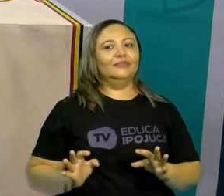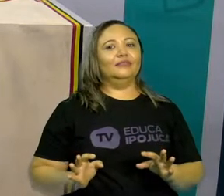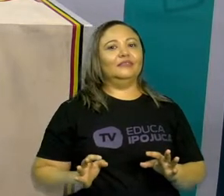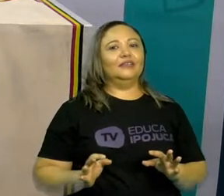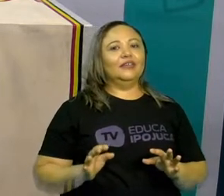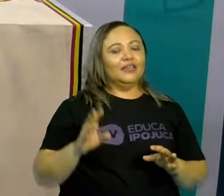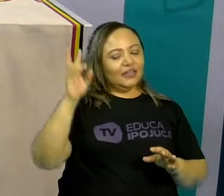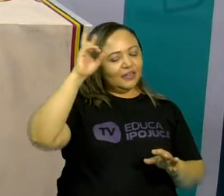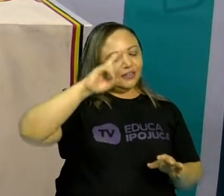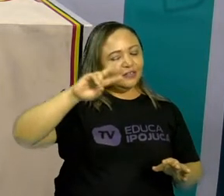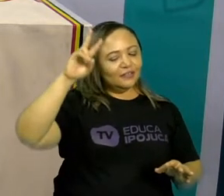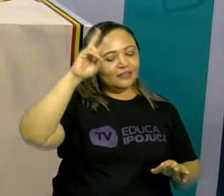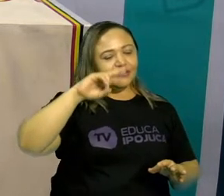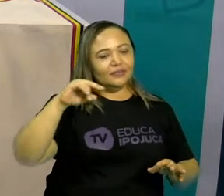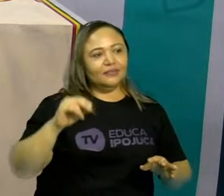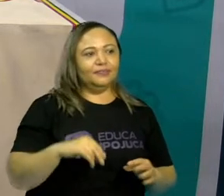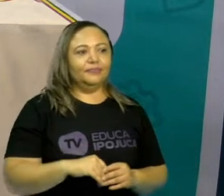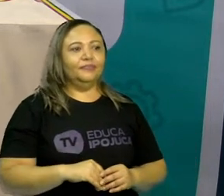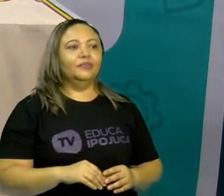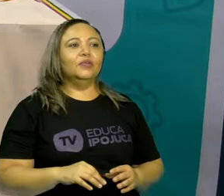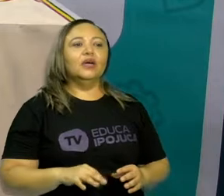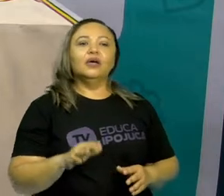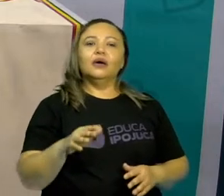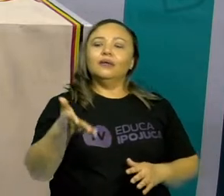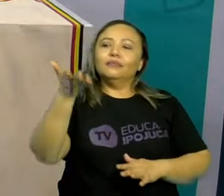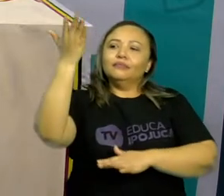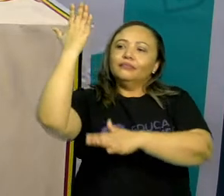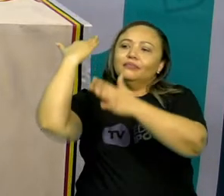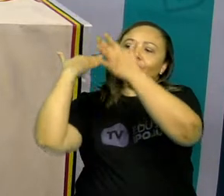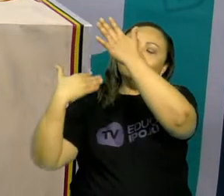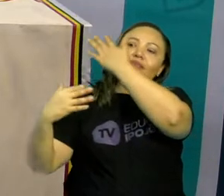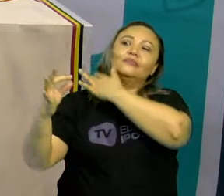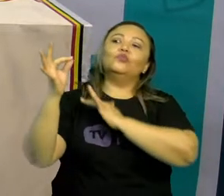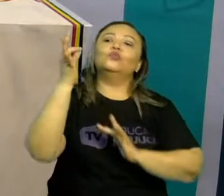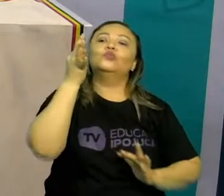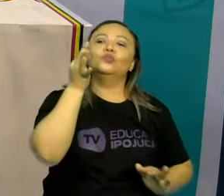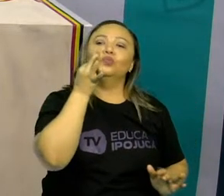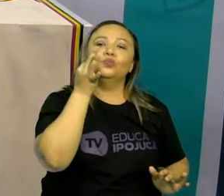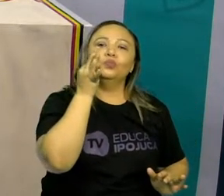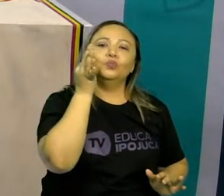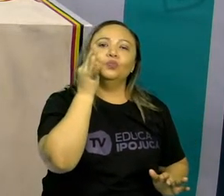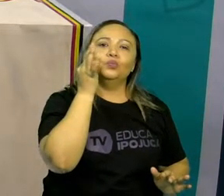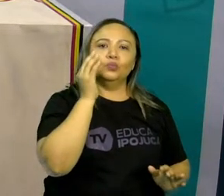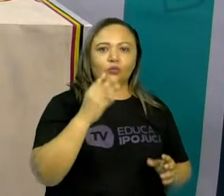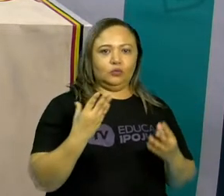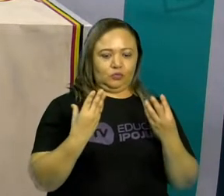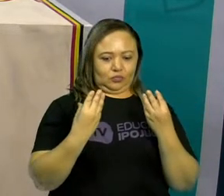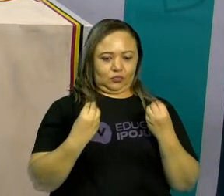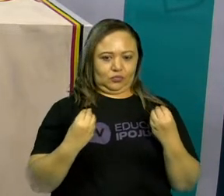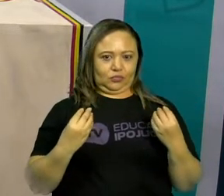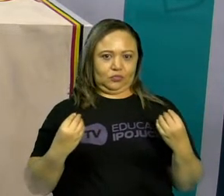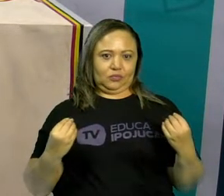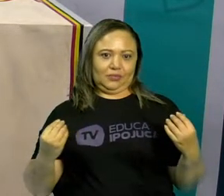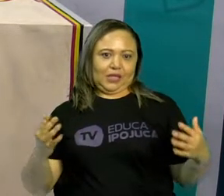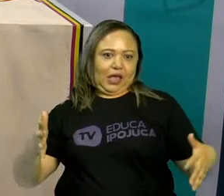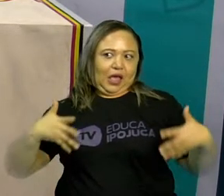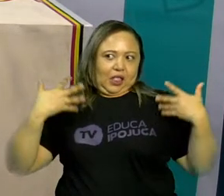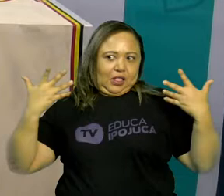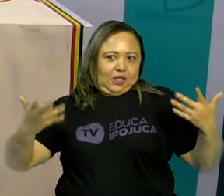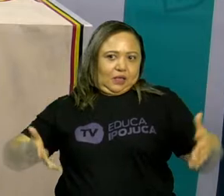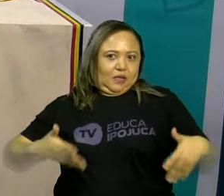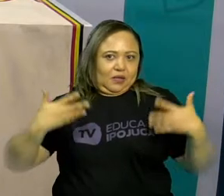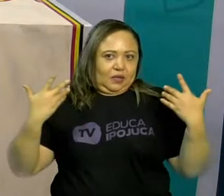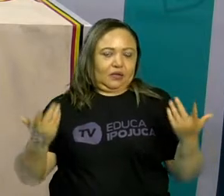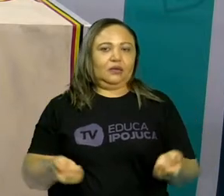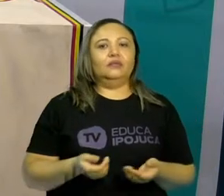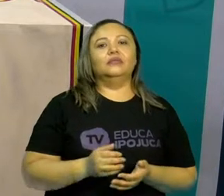na historinha eu era uma vez o Ratinho muito animado